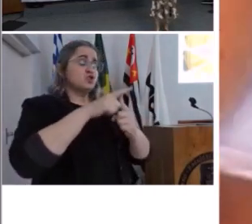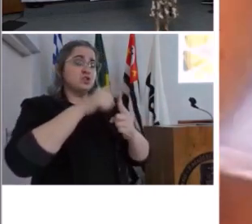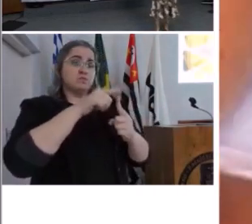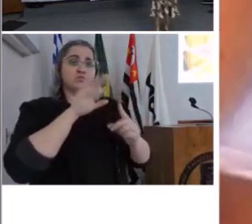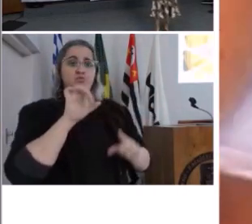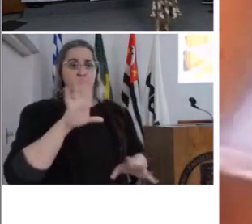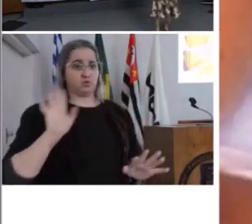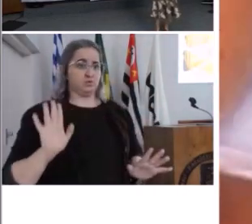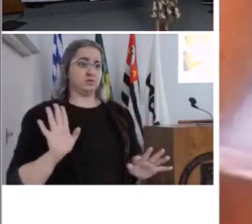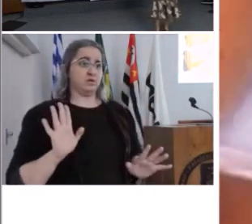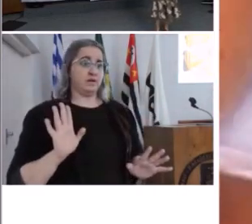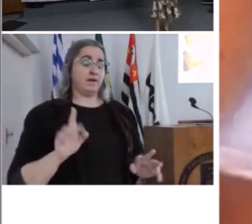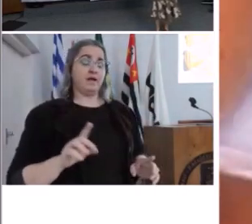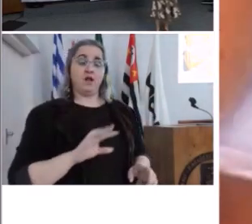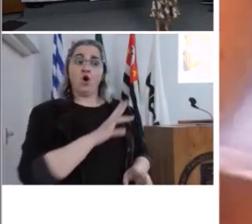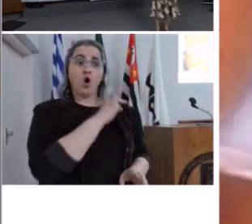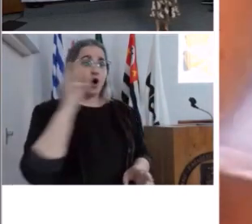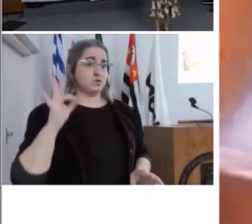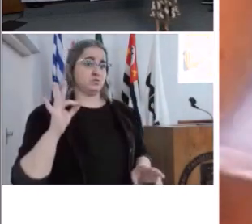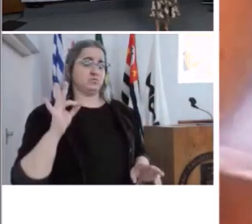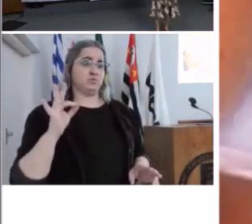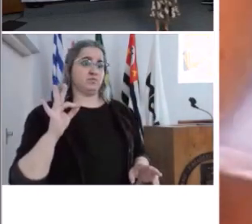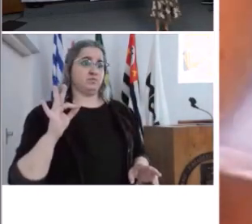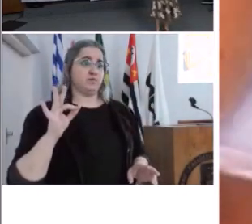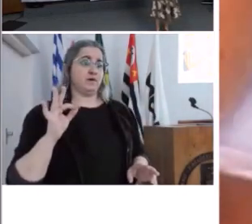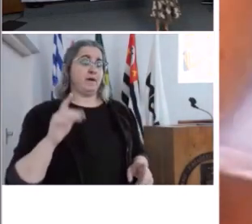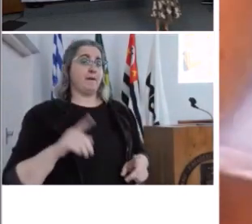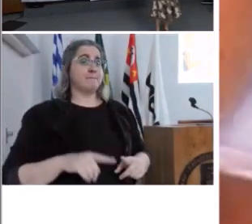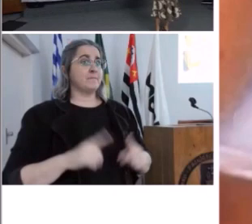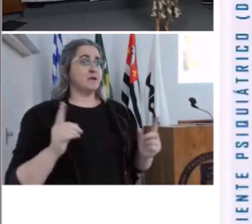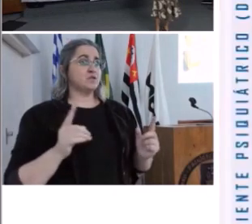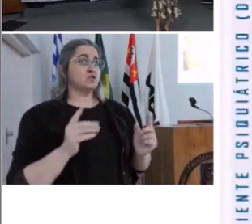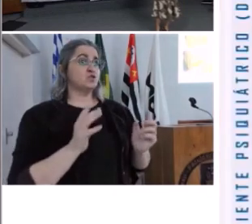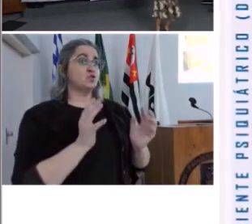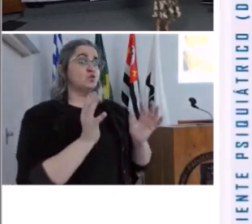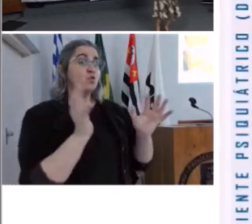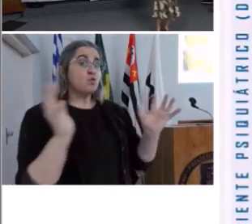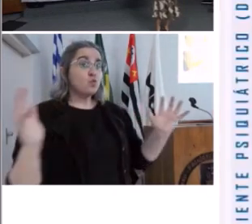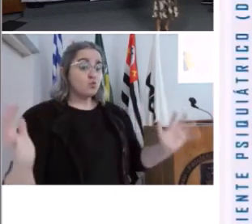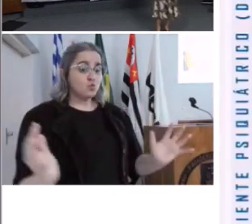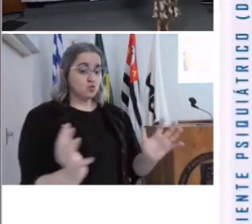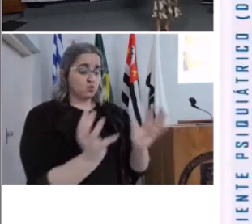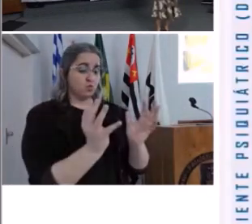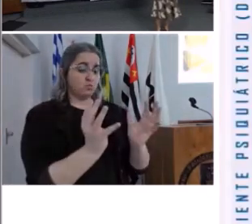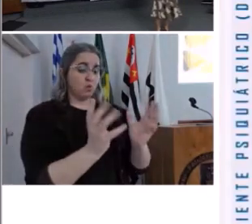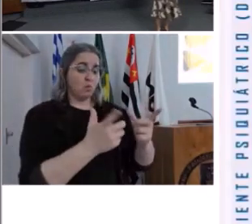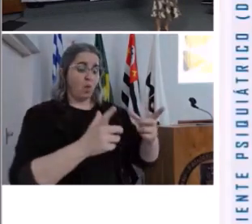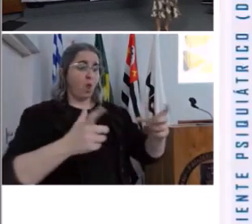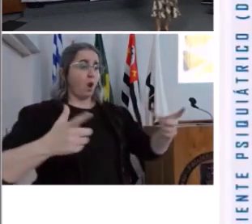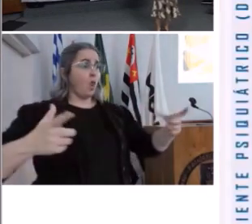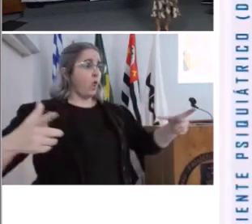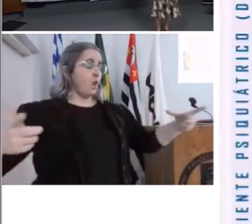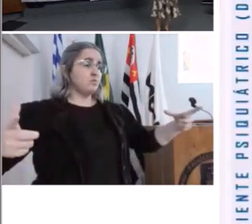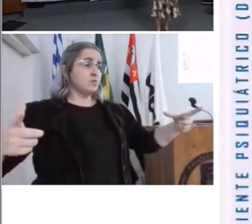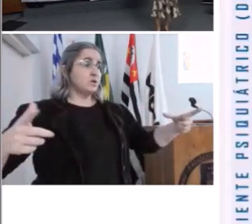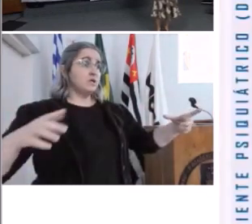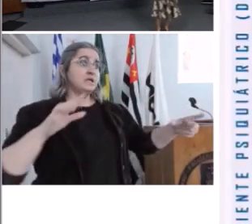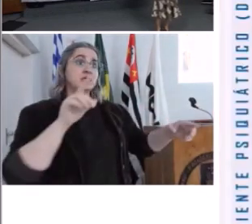fantástico. O importante é que o grupo, que é a nossa nova área, né, que esse grupo ele cresça, né,